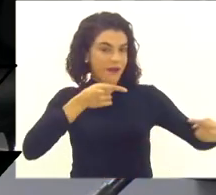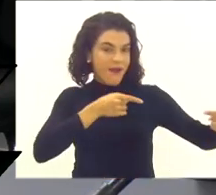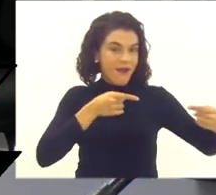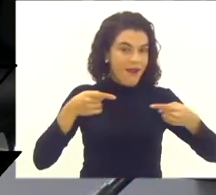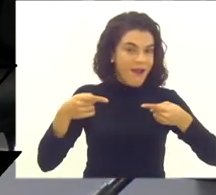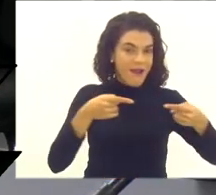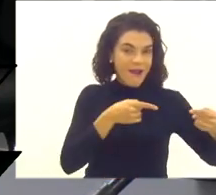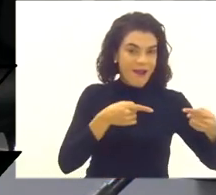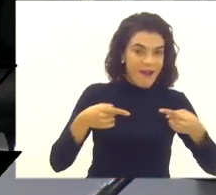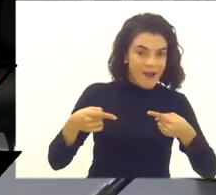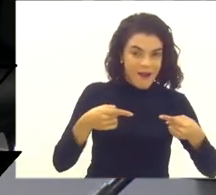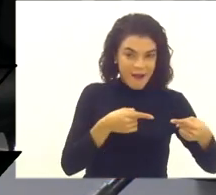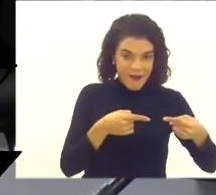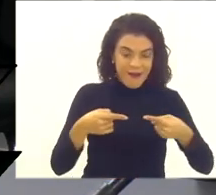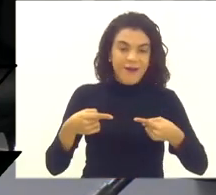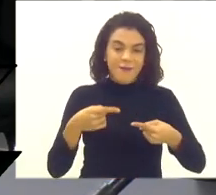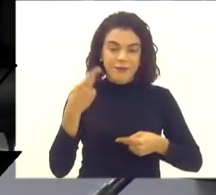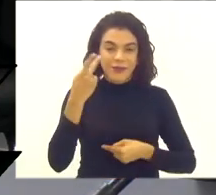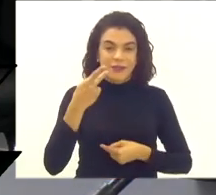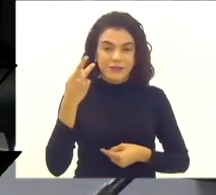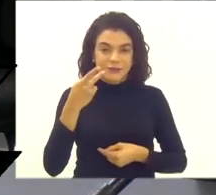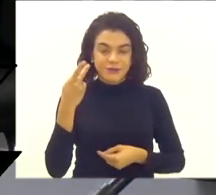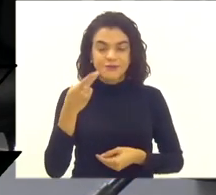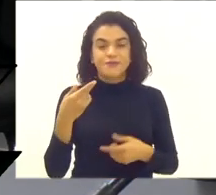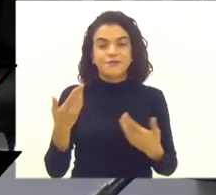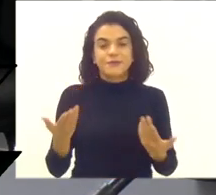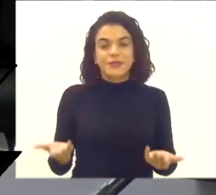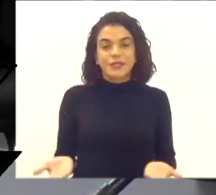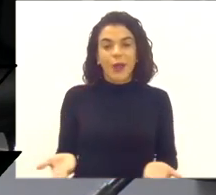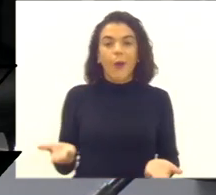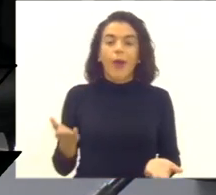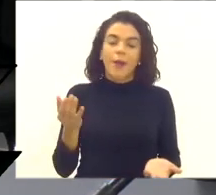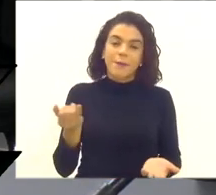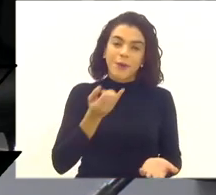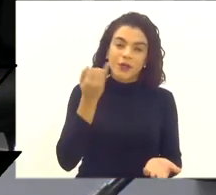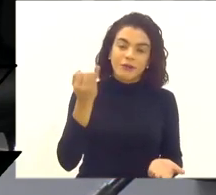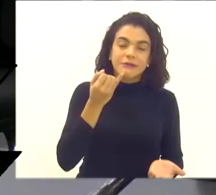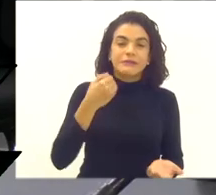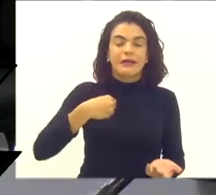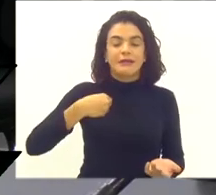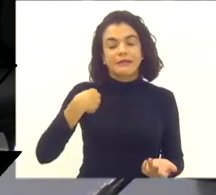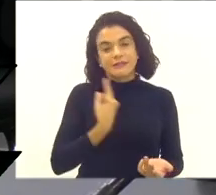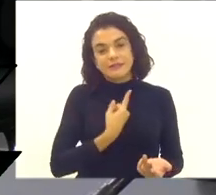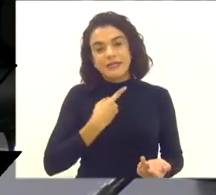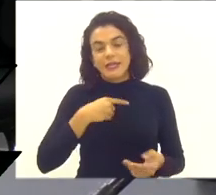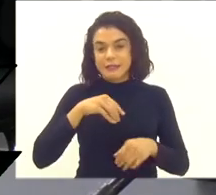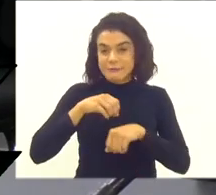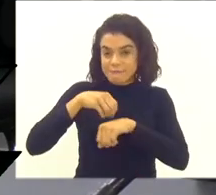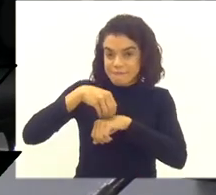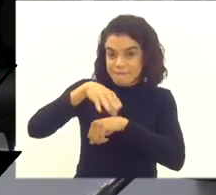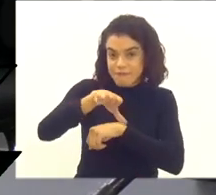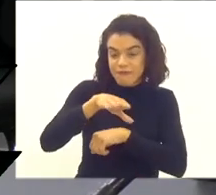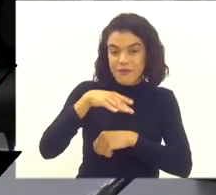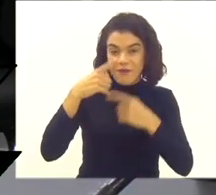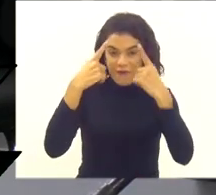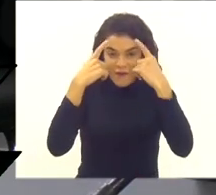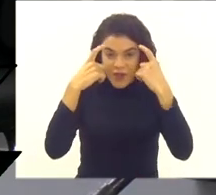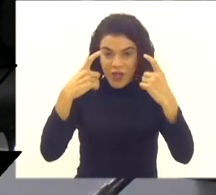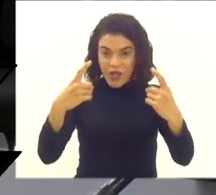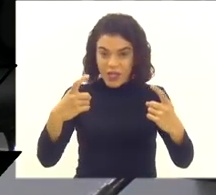ou seu oponente político então é muito importante a gente lembrar que nos casos de violência contra